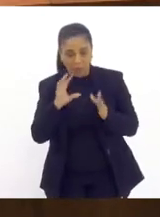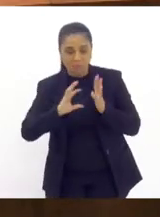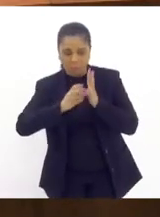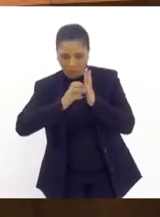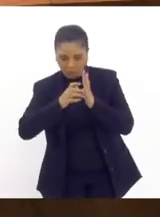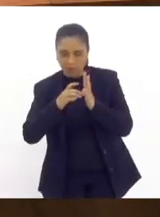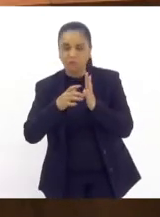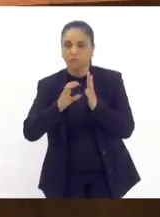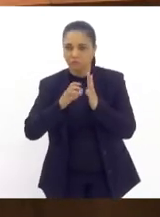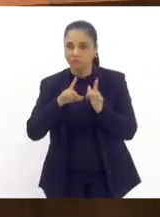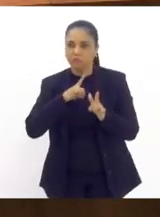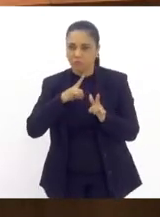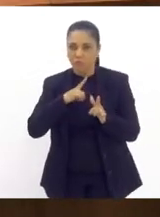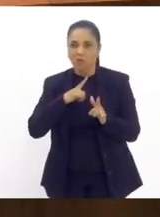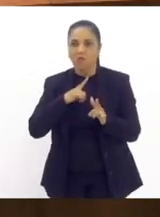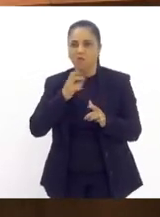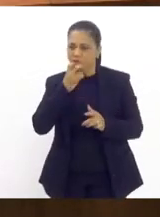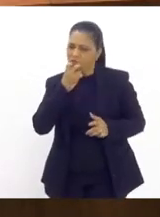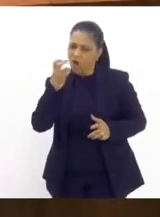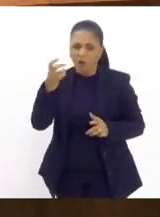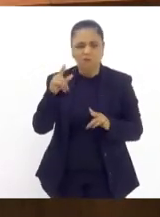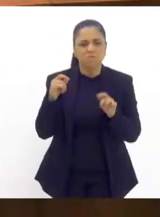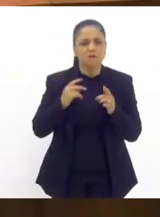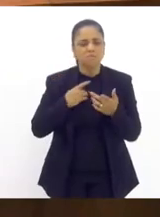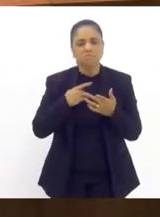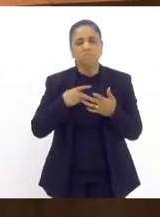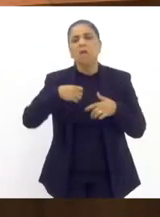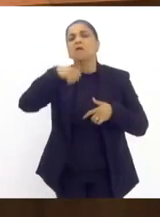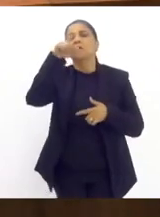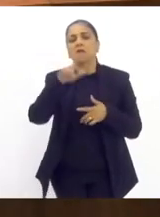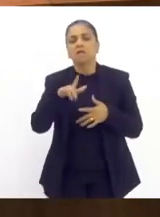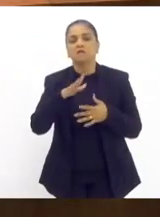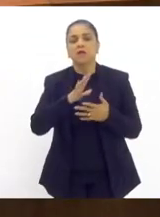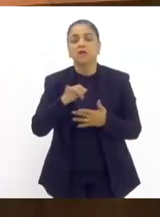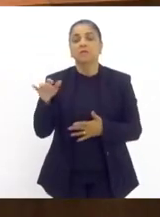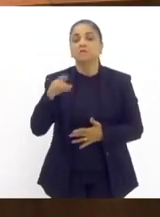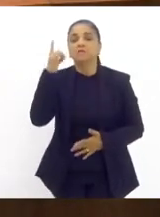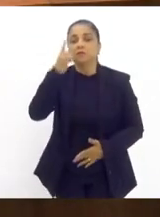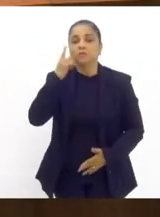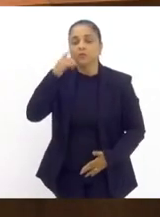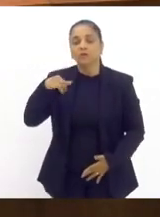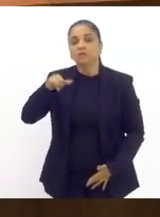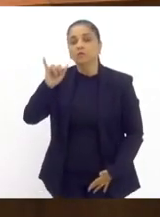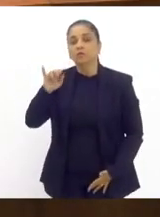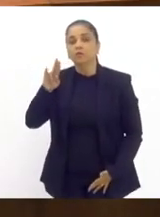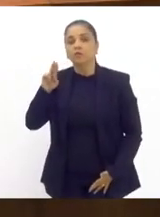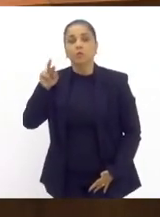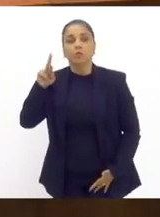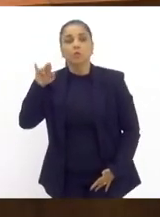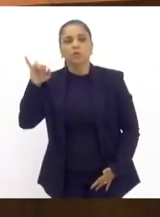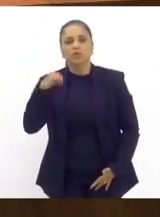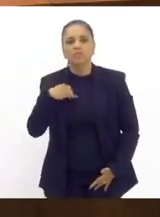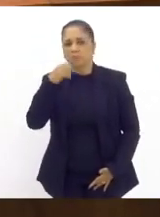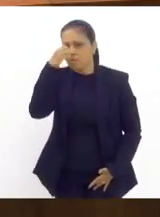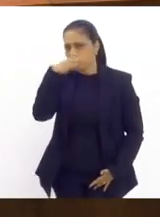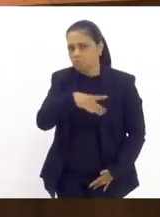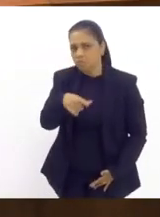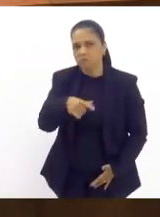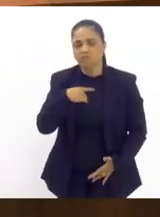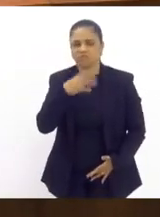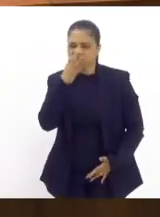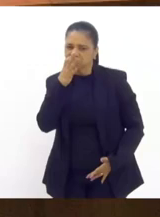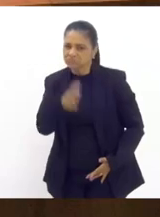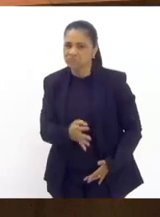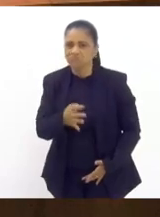em alto e bom Tom e citando nome para se quisesse manifestar Deputado Yuri foi covarde leviano calunioso